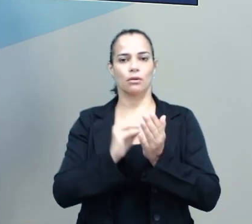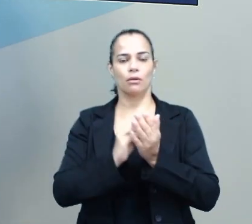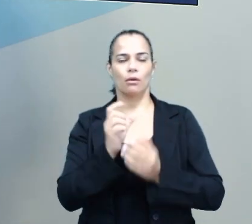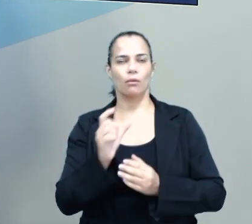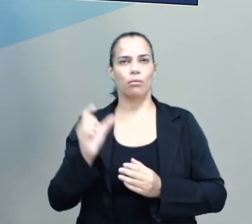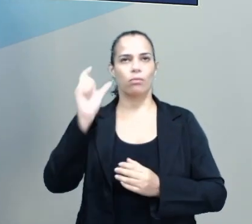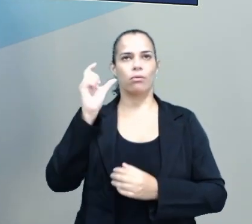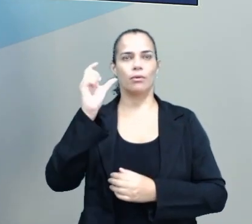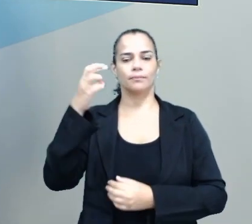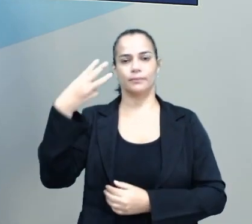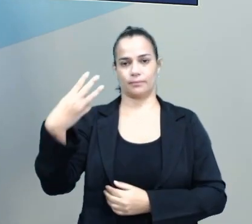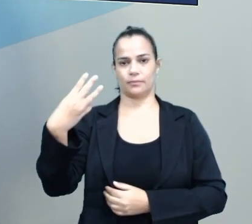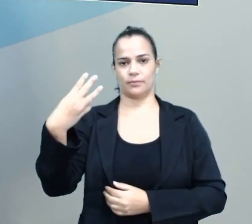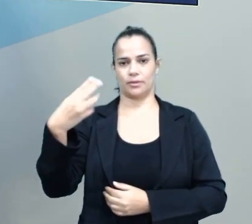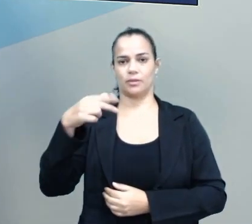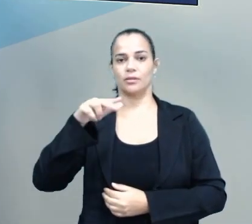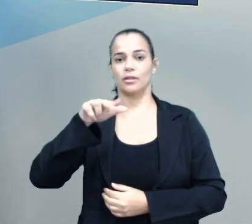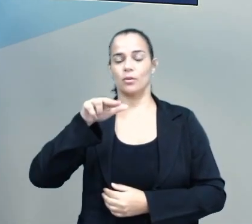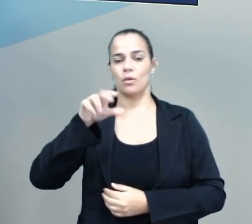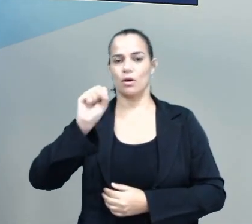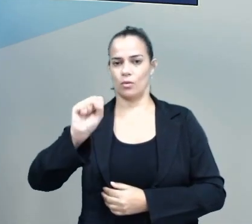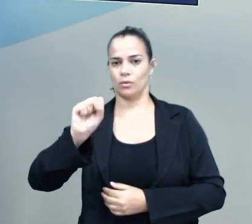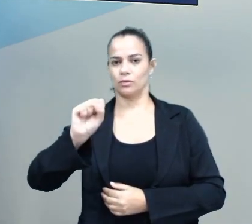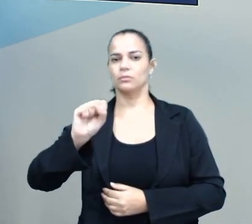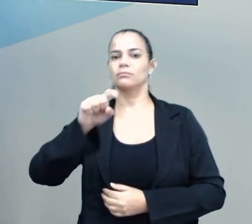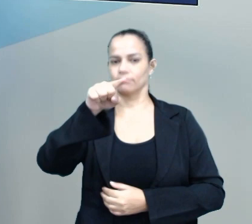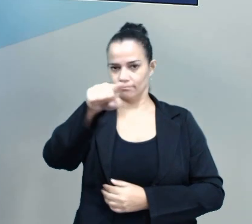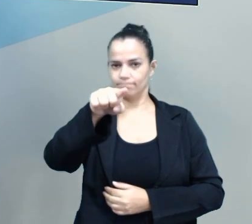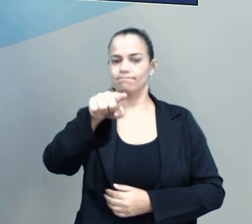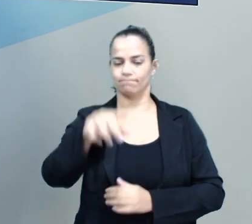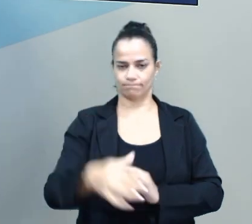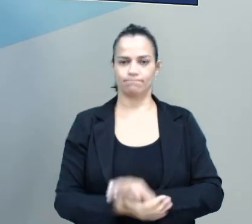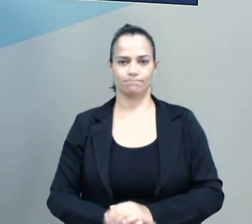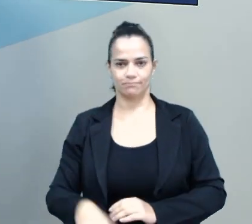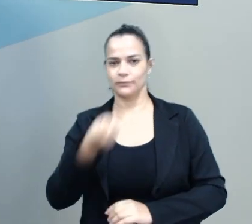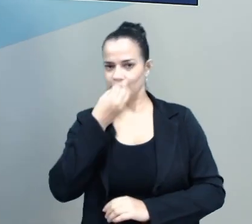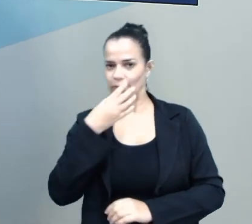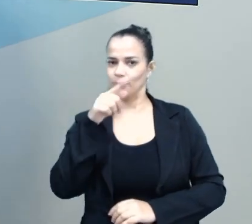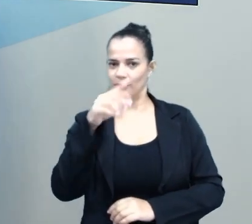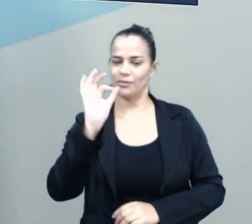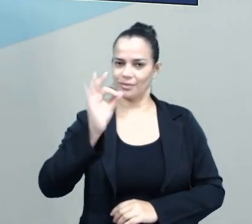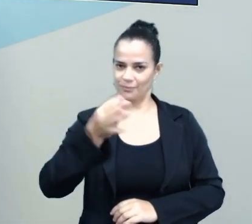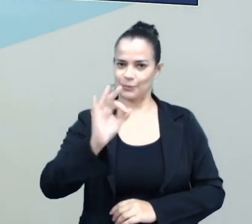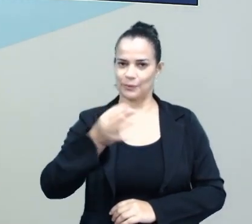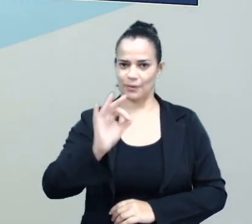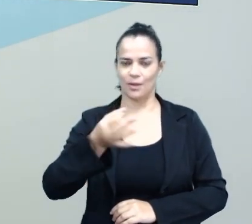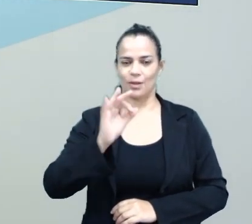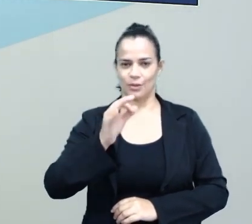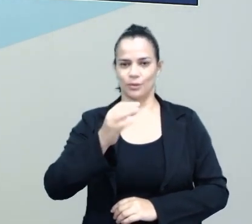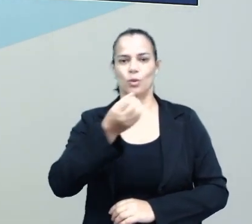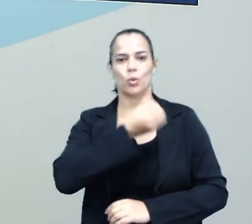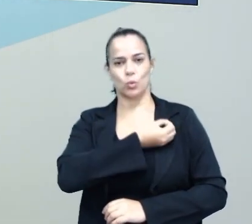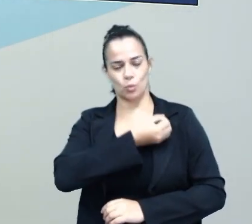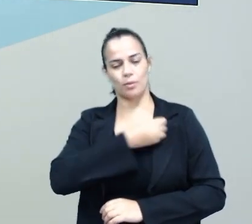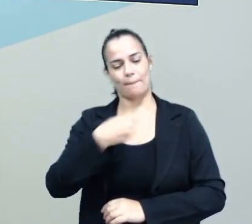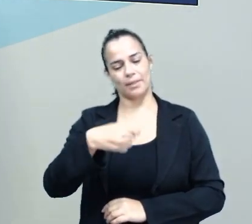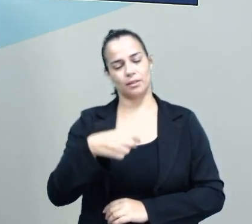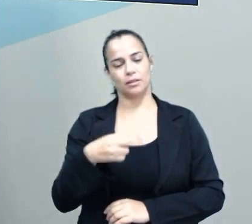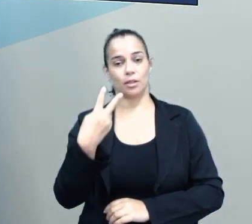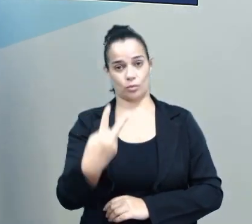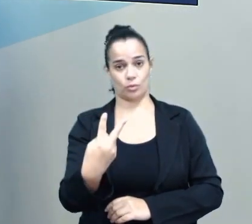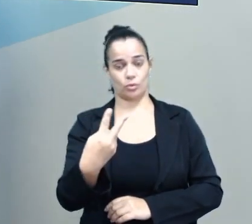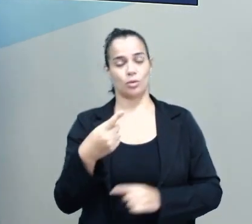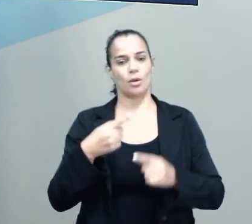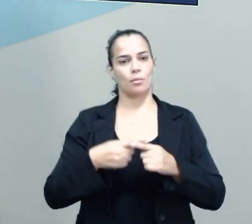3 de igual a 8. Isso, muito bem, você acertou. O número tem que ser 2. Porque